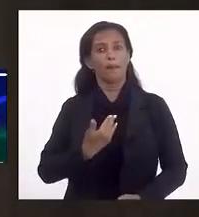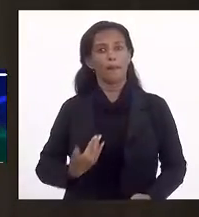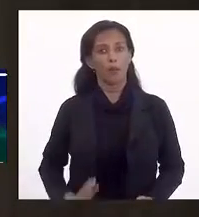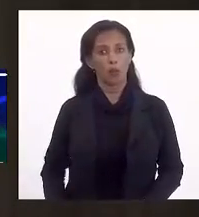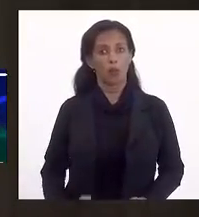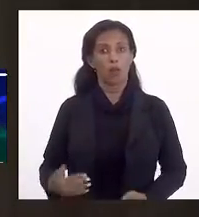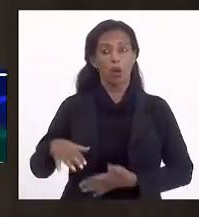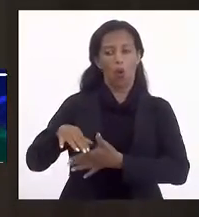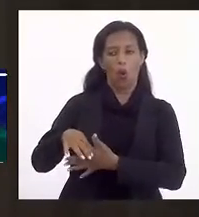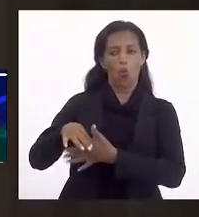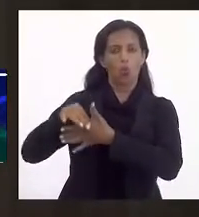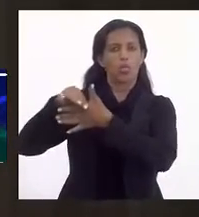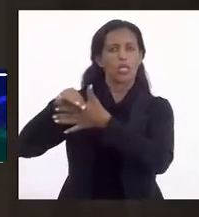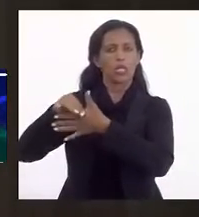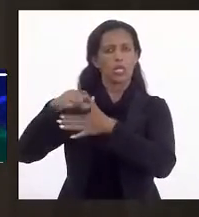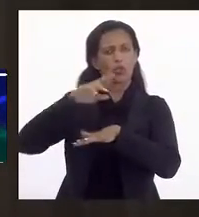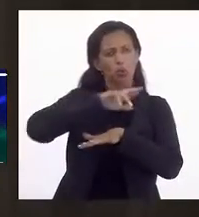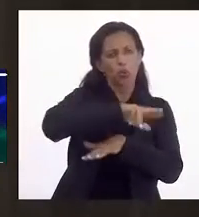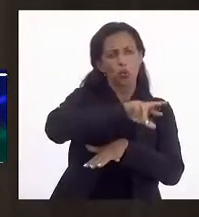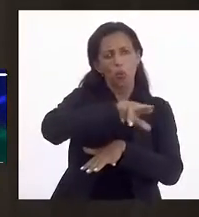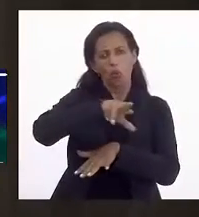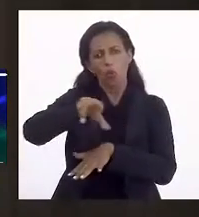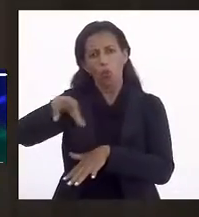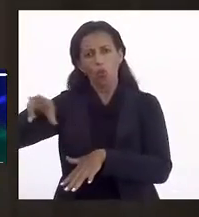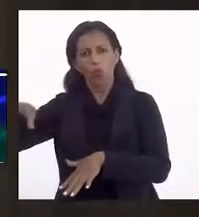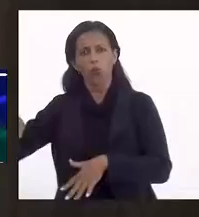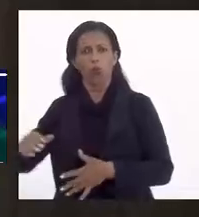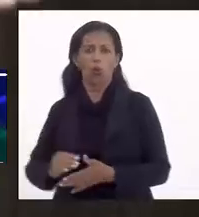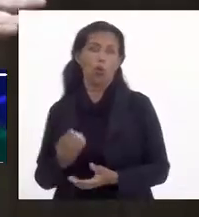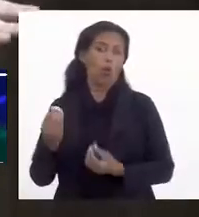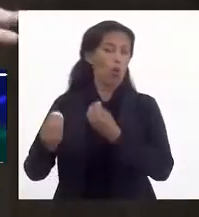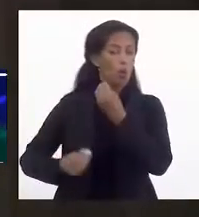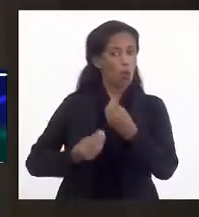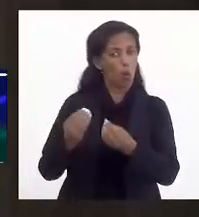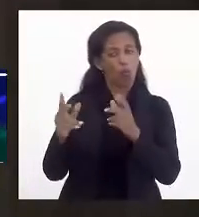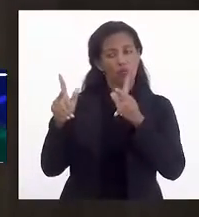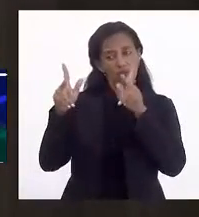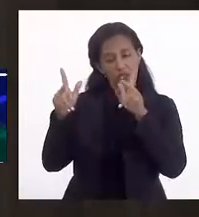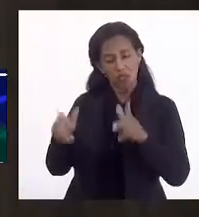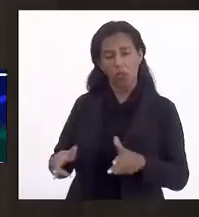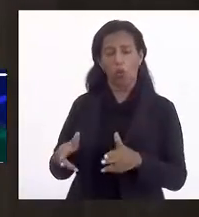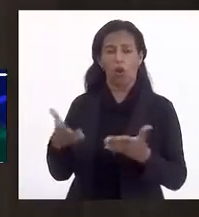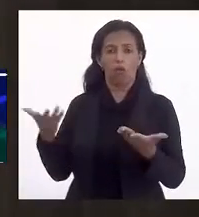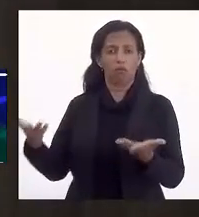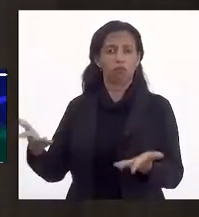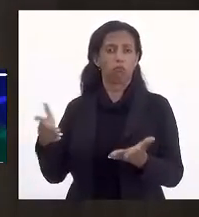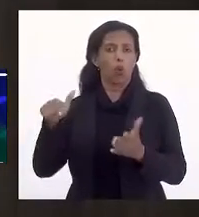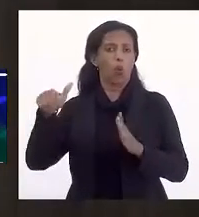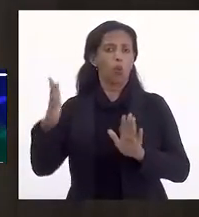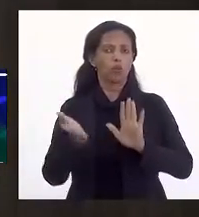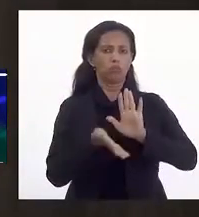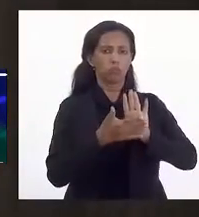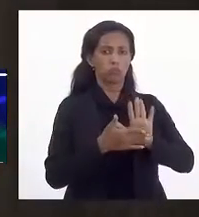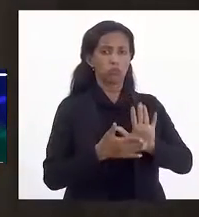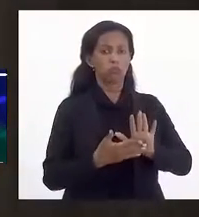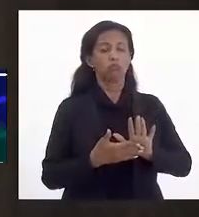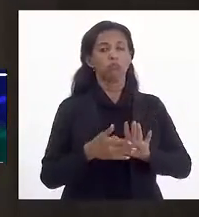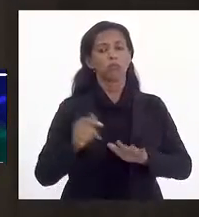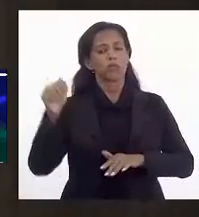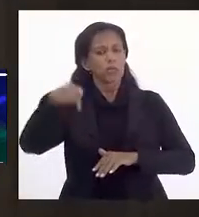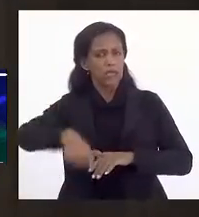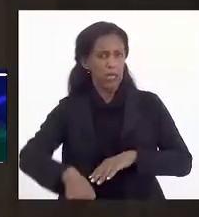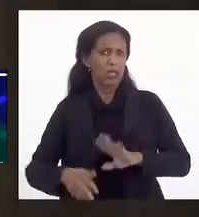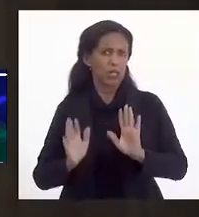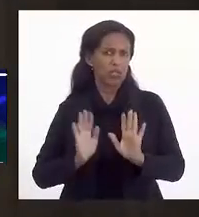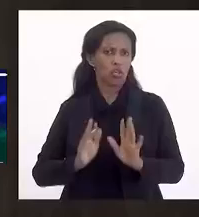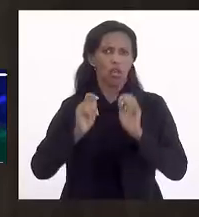com lideranças evangélicas de todos os segmentos, como se faz para outras proposições que a gente aqui